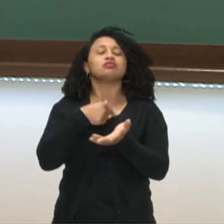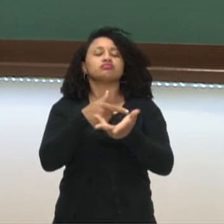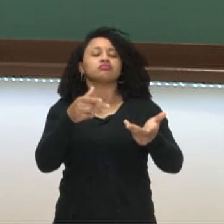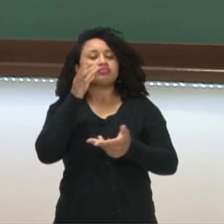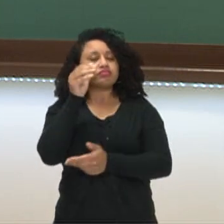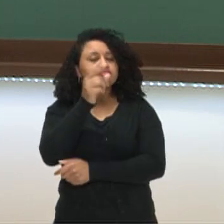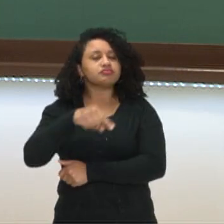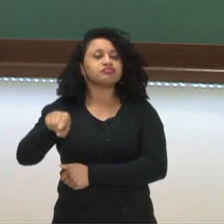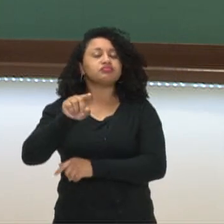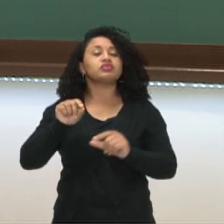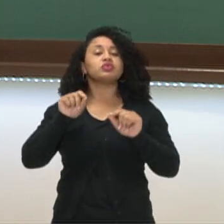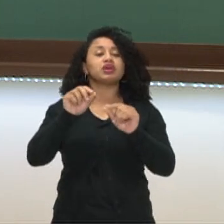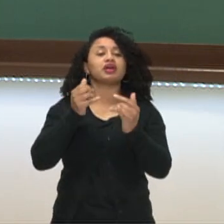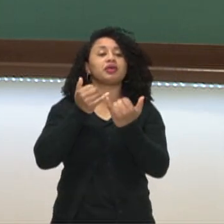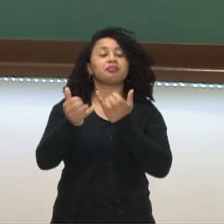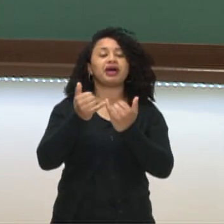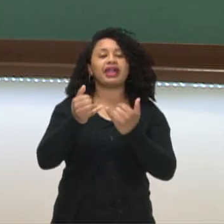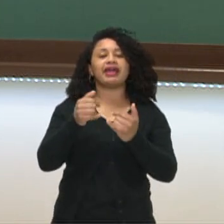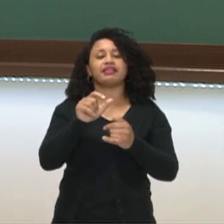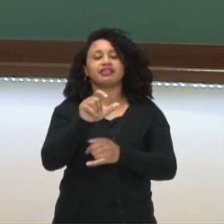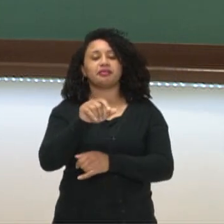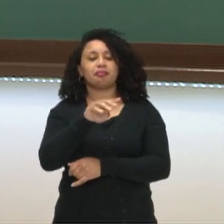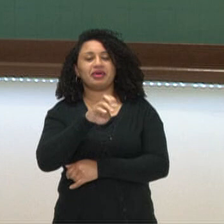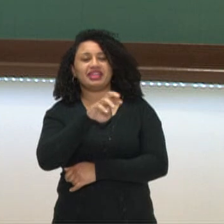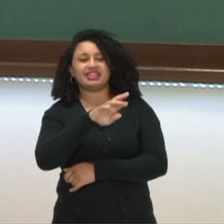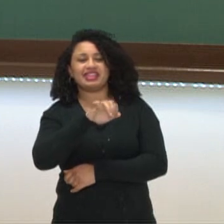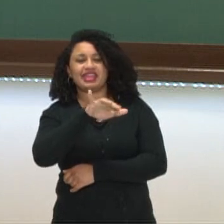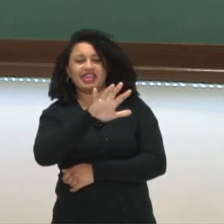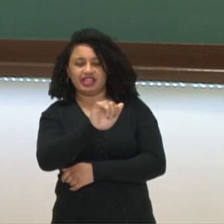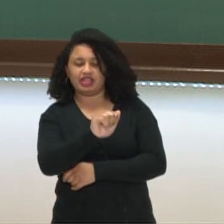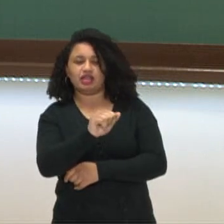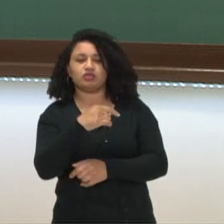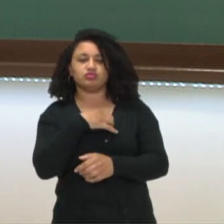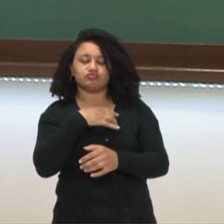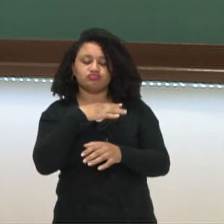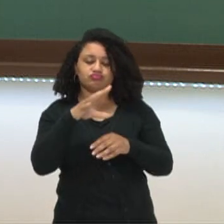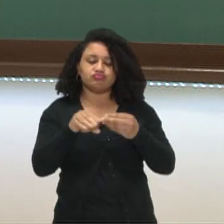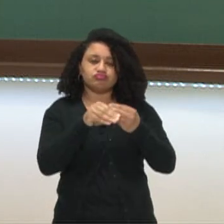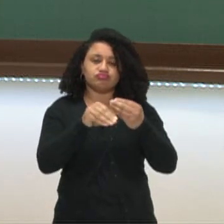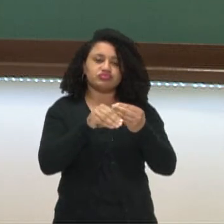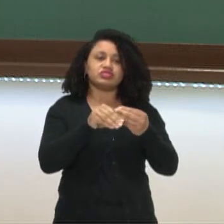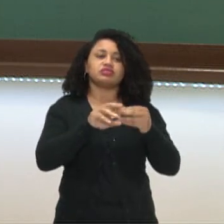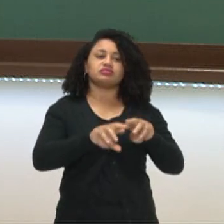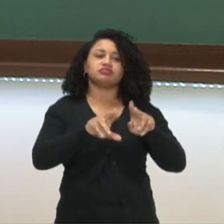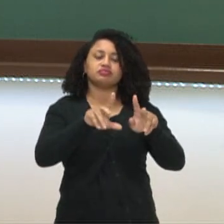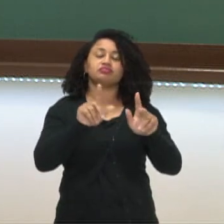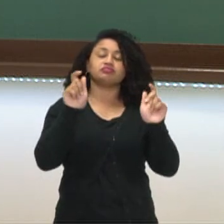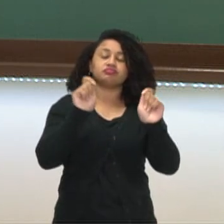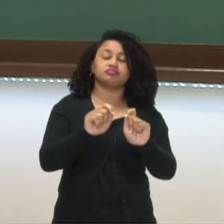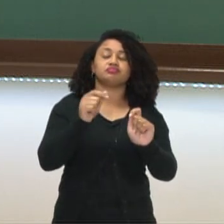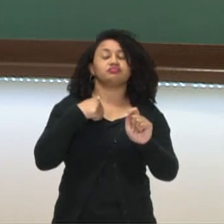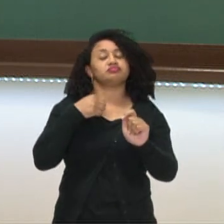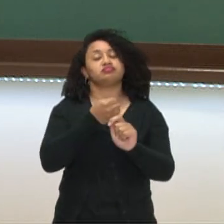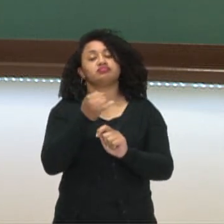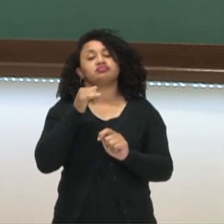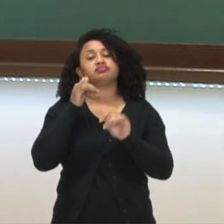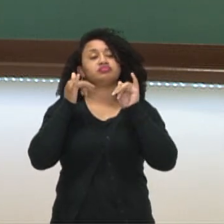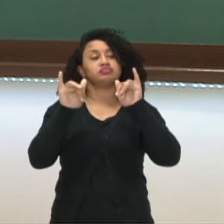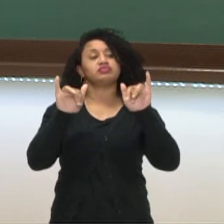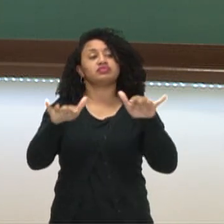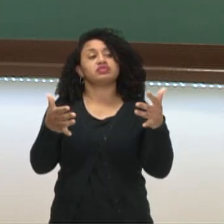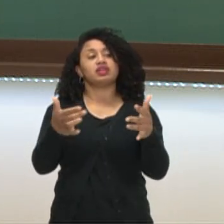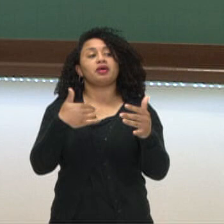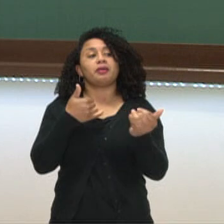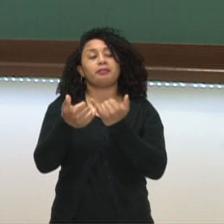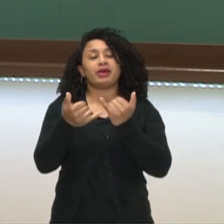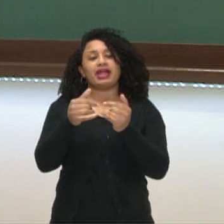curiosidade, são parecidos com baterias, tá? Como eles se carregam com uma diferença de potencial, com uma carga elétrica, então eles se comportam